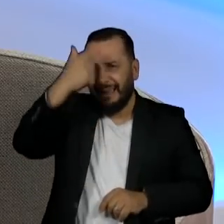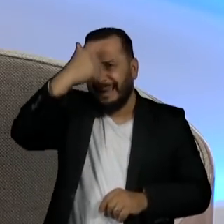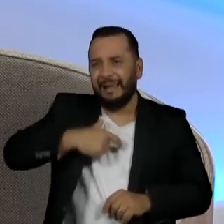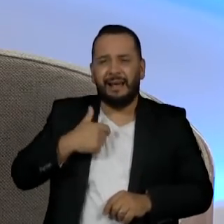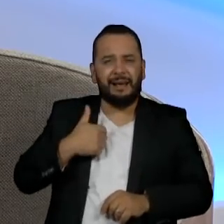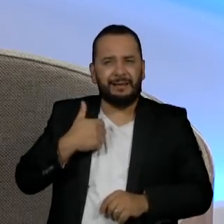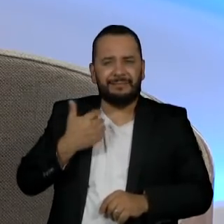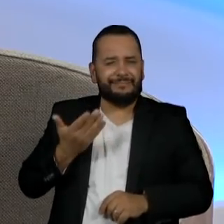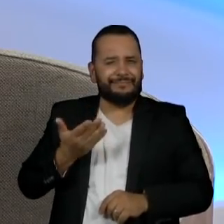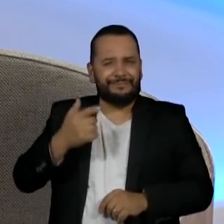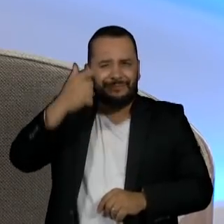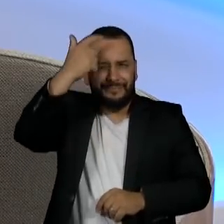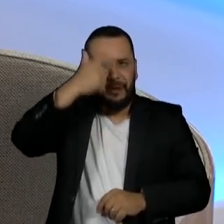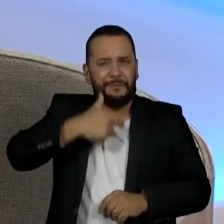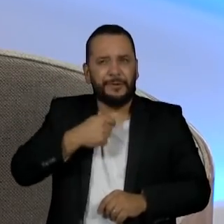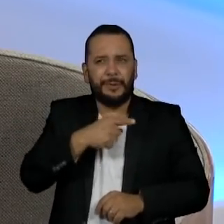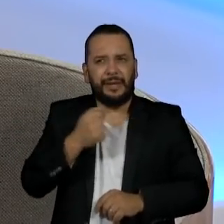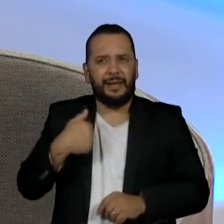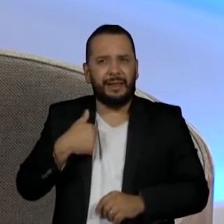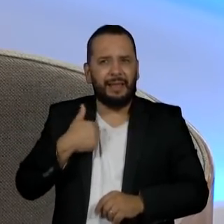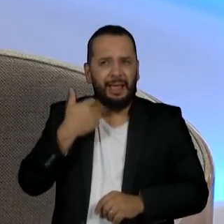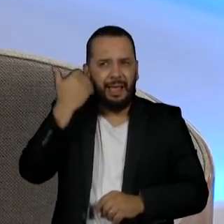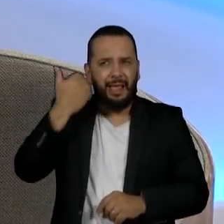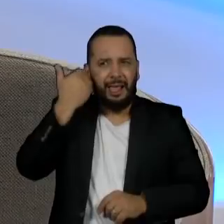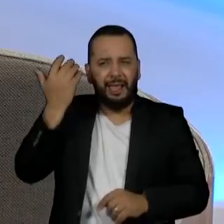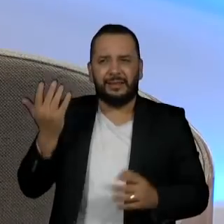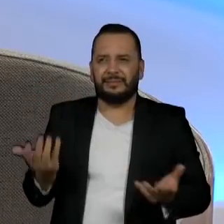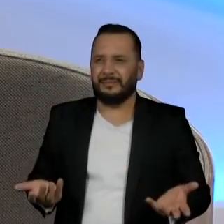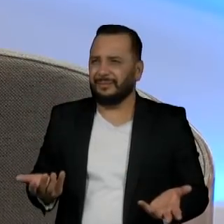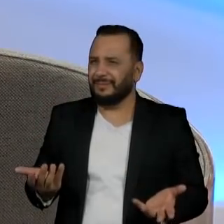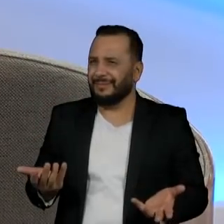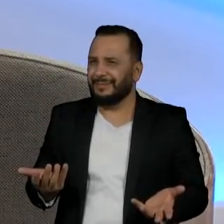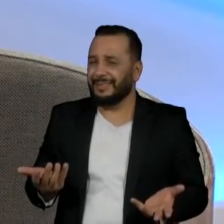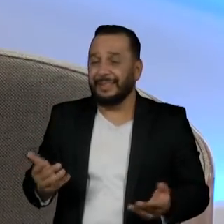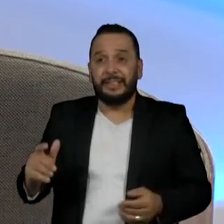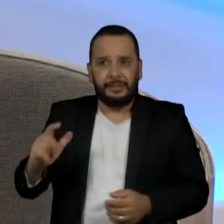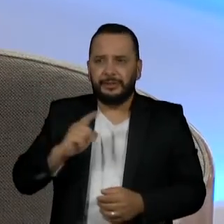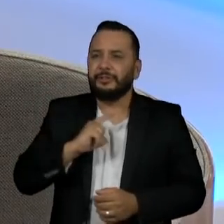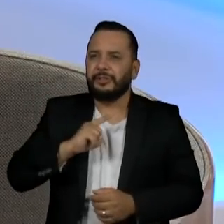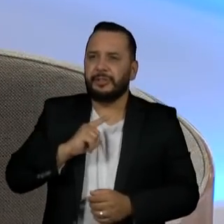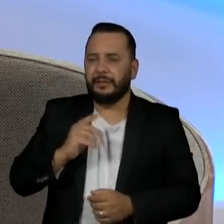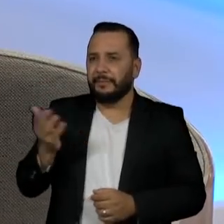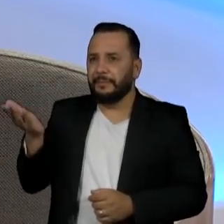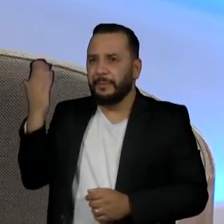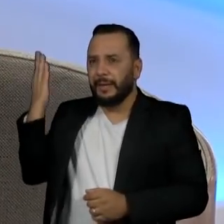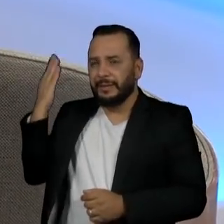queriam reverter conquistas arduamente obtidas pela população brasileira.